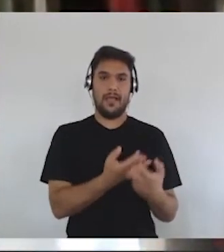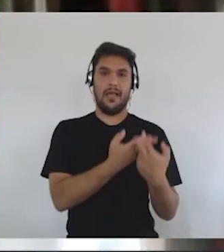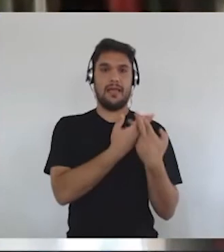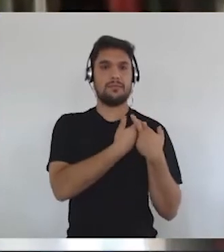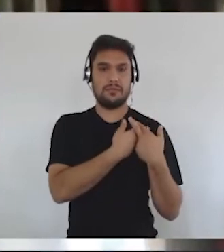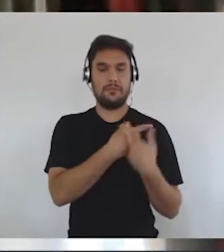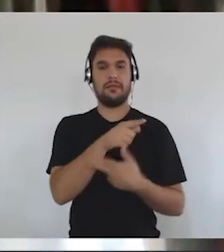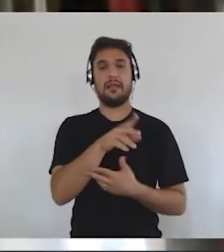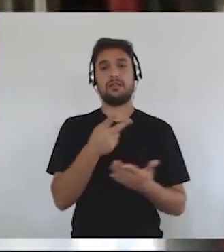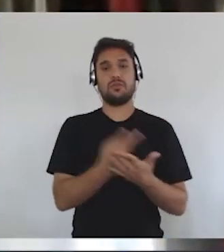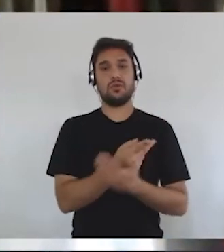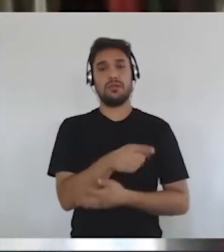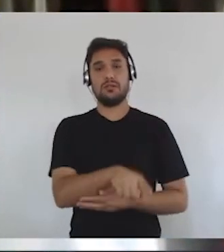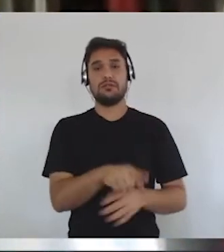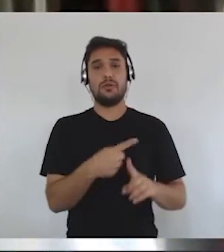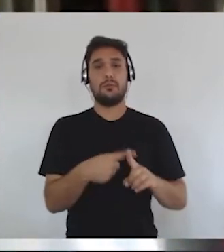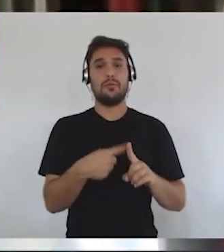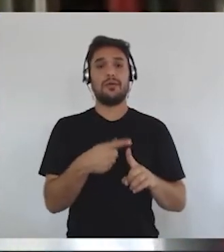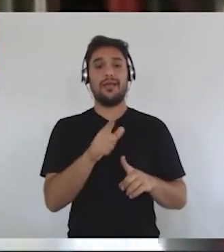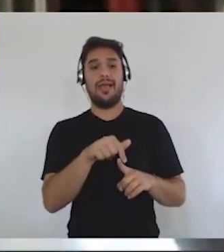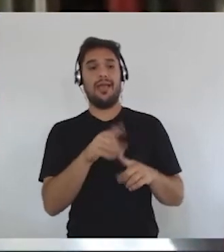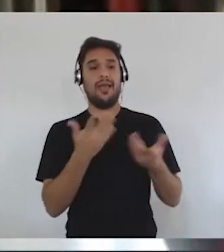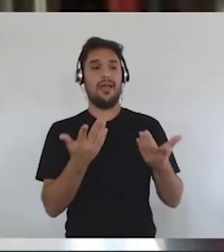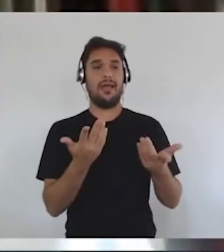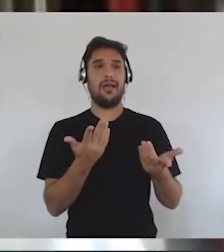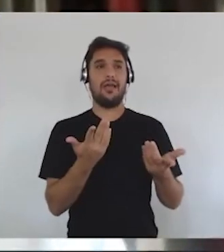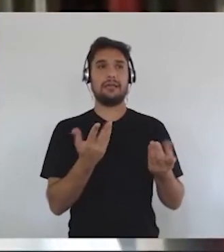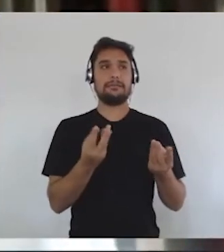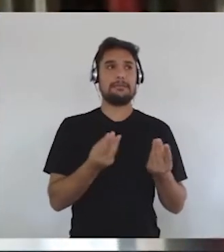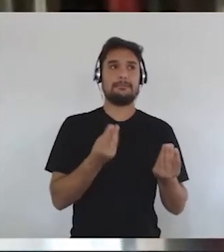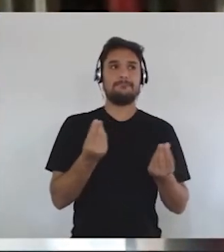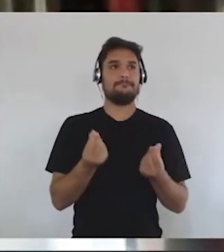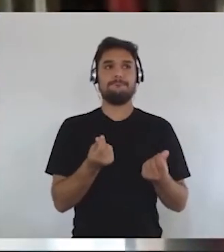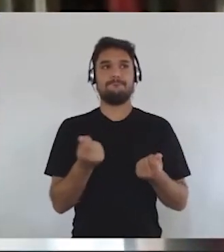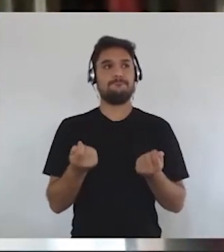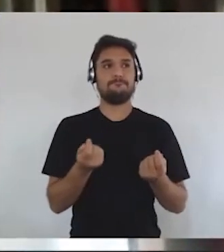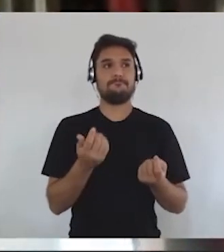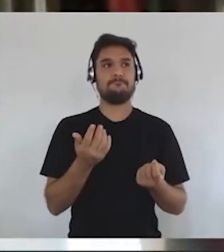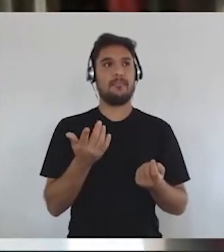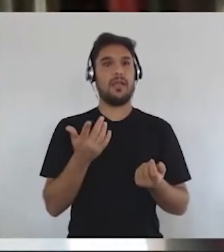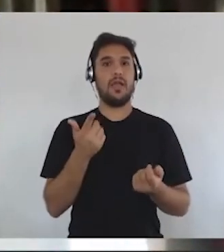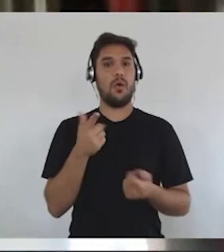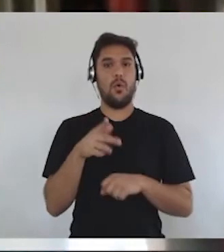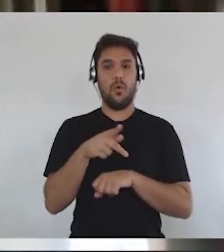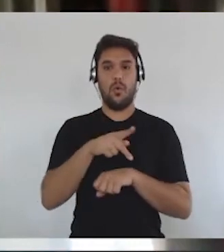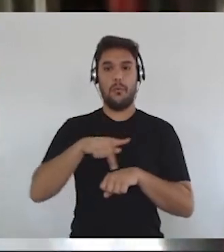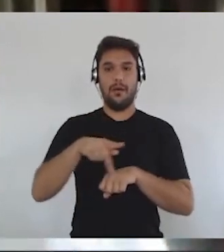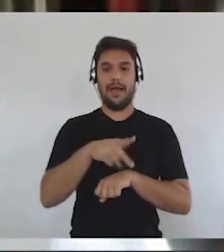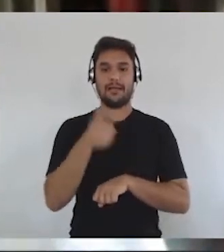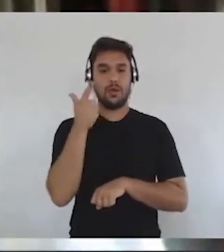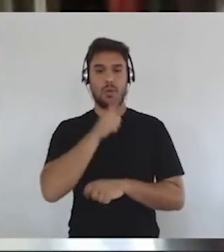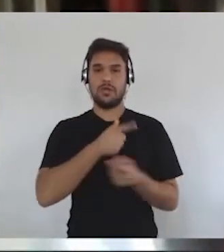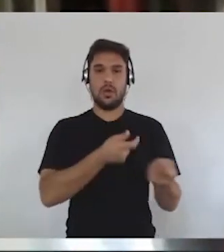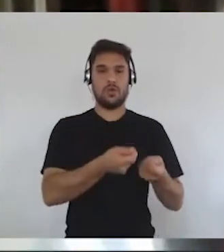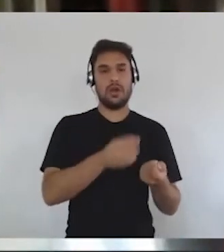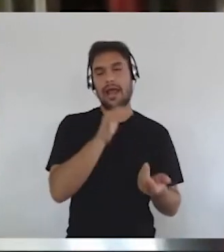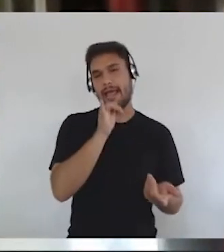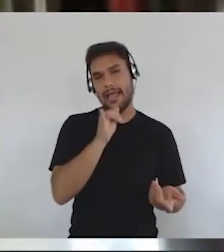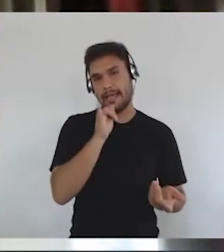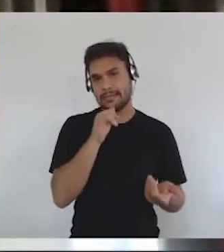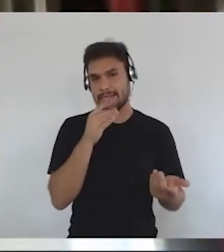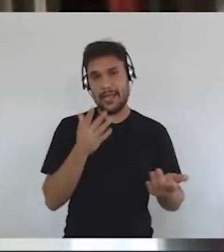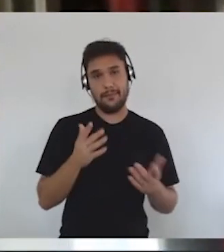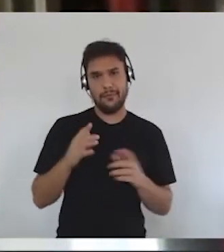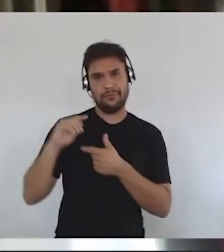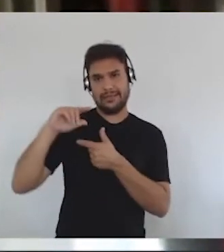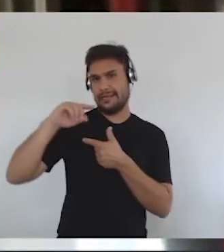desse evento por conta de ser um evento, uma intempérie que escapa, consequentemente, às suas forças. Um exemplo clássico do direito internacional